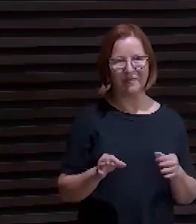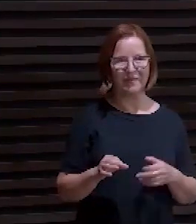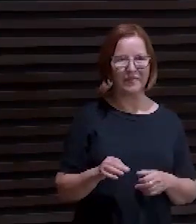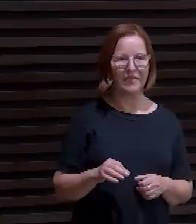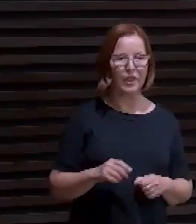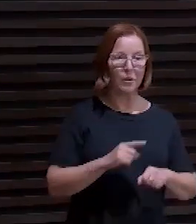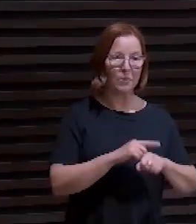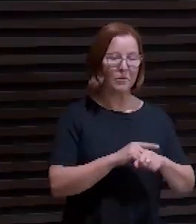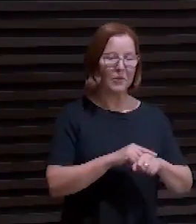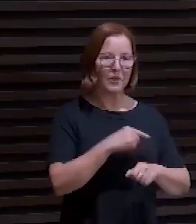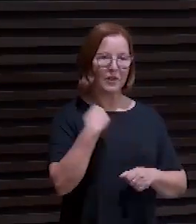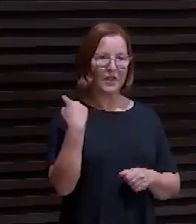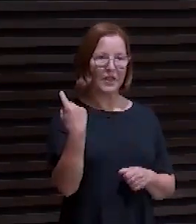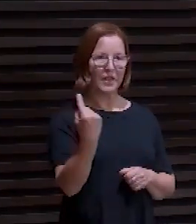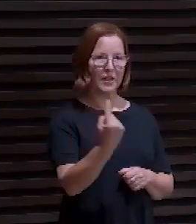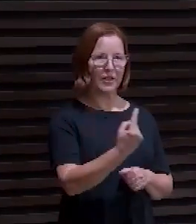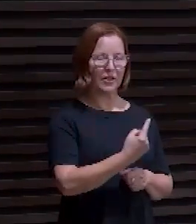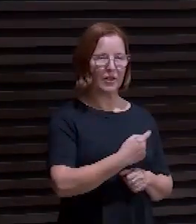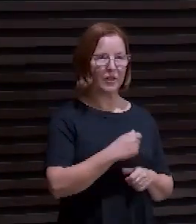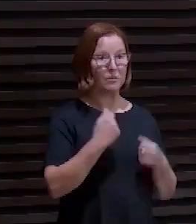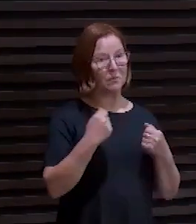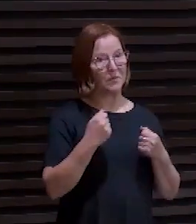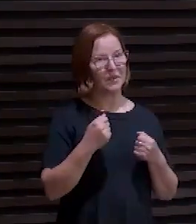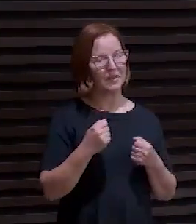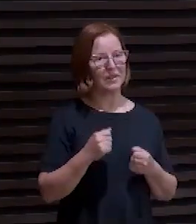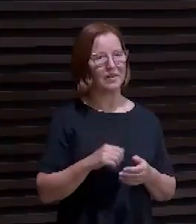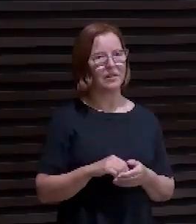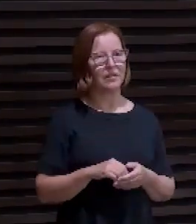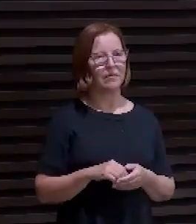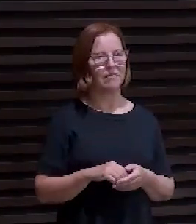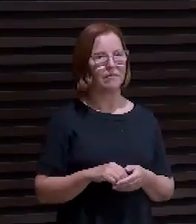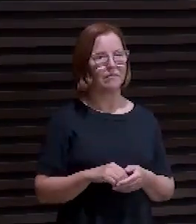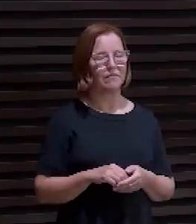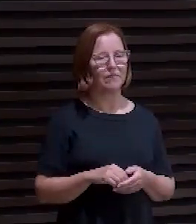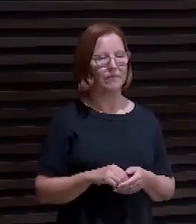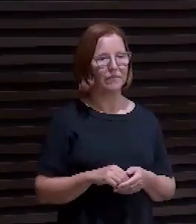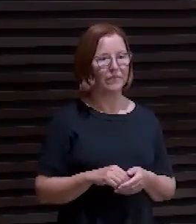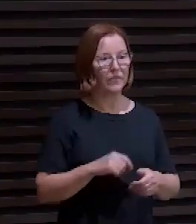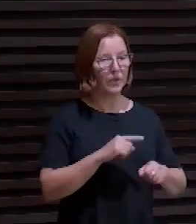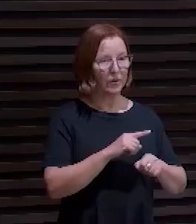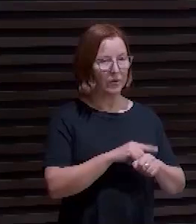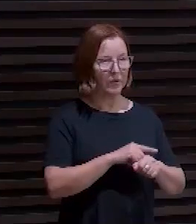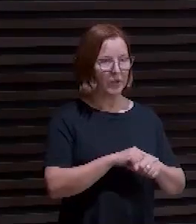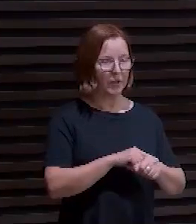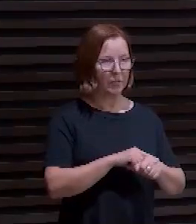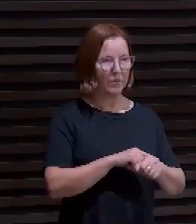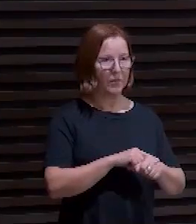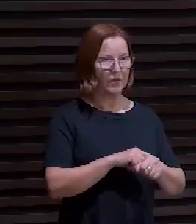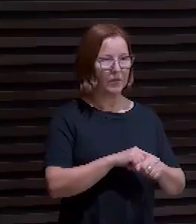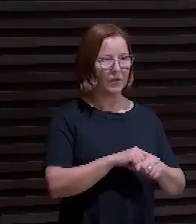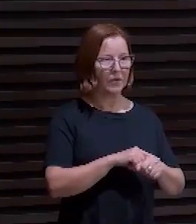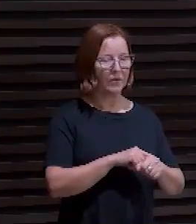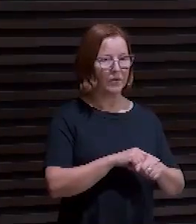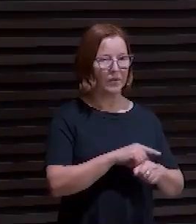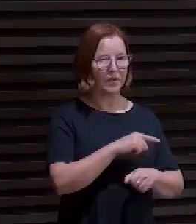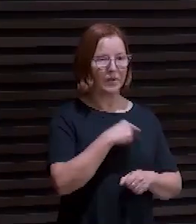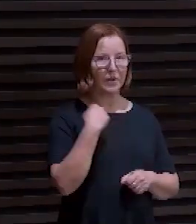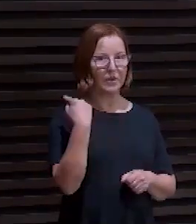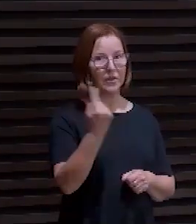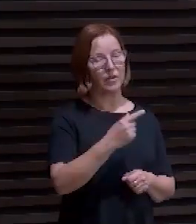nós tivermos carência, na ocasião que nós estivermos passando por